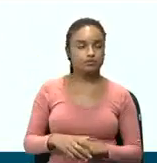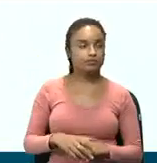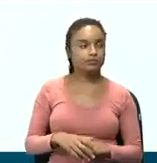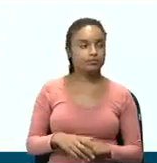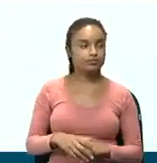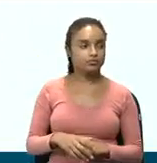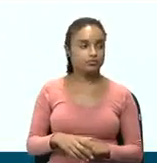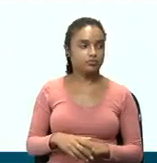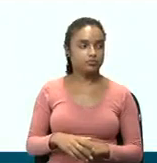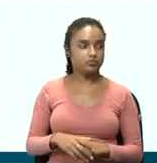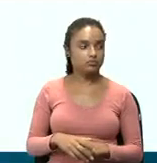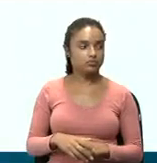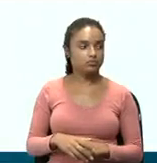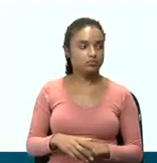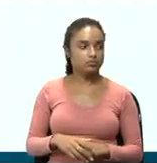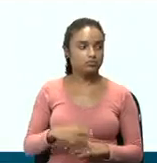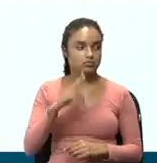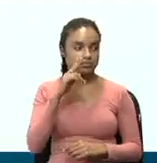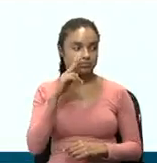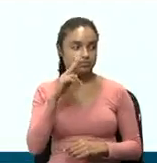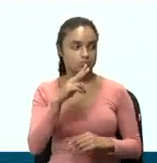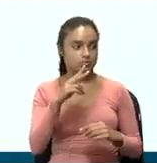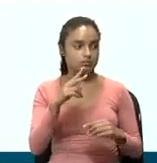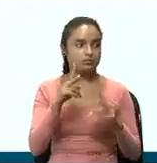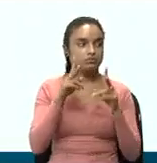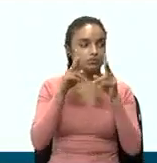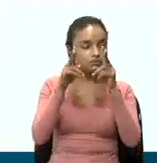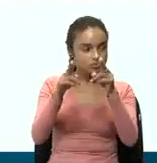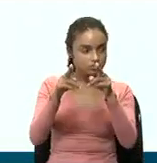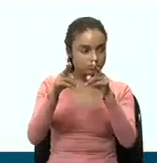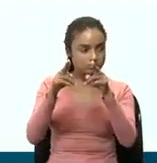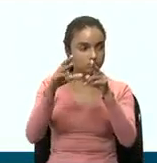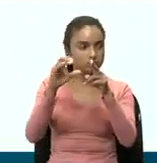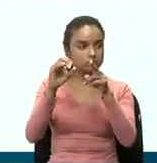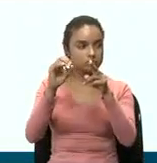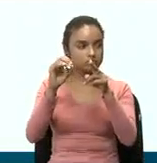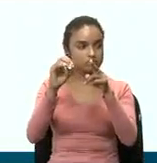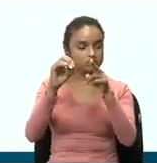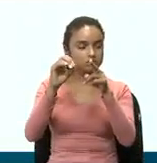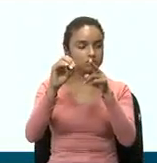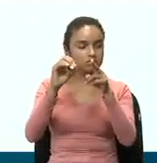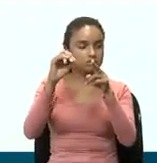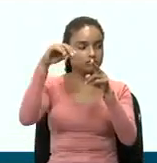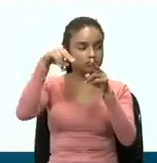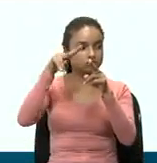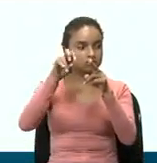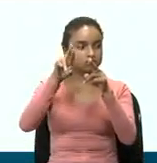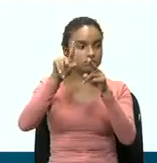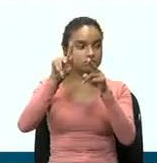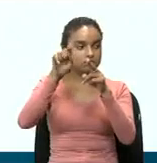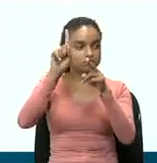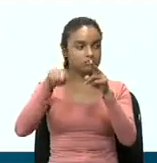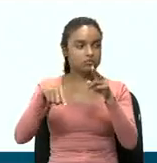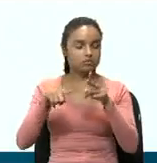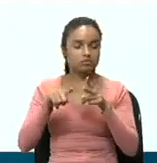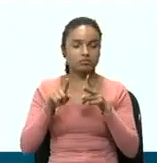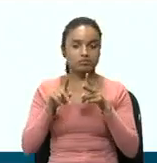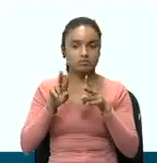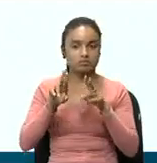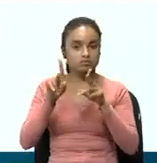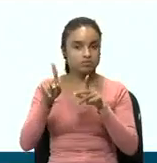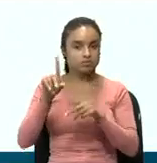Então eu vou usar essa anotação como critério para análise. Então eu vejo que o R é